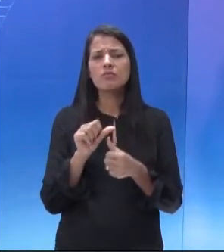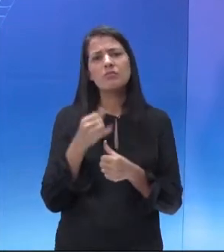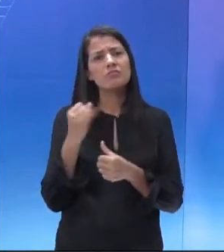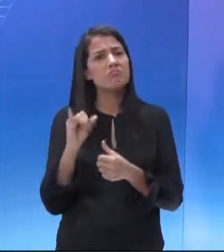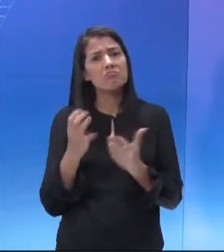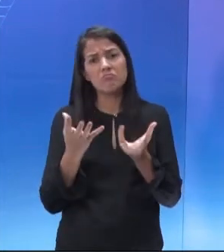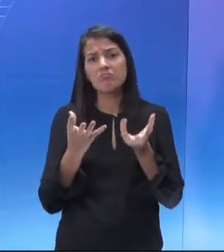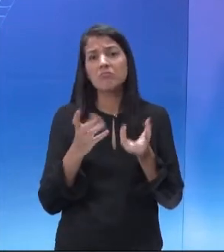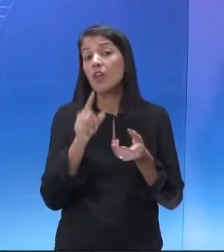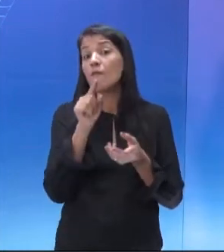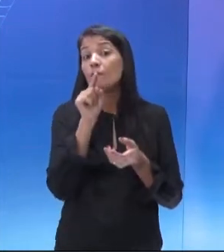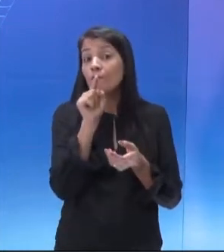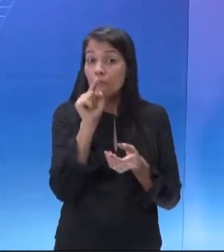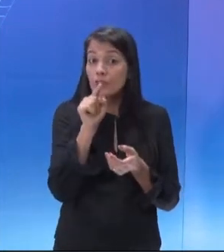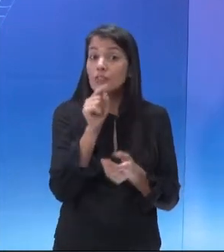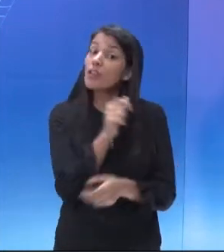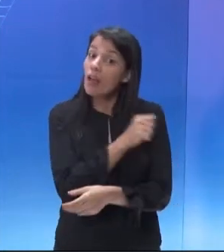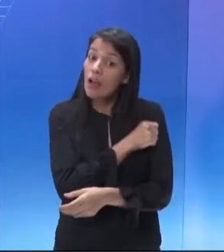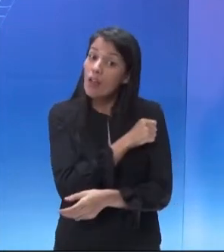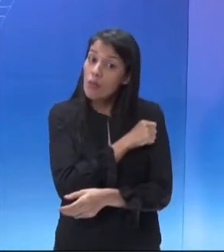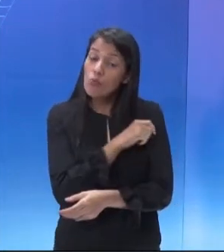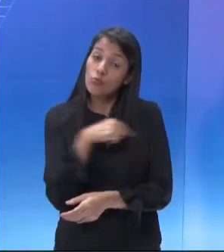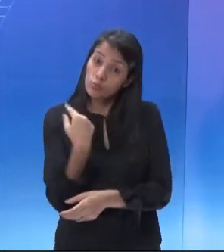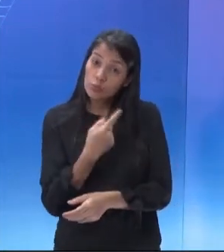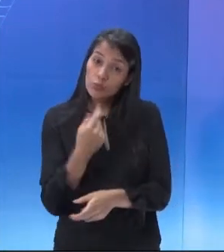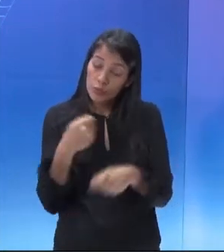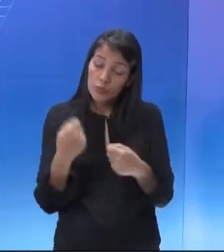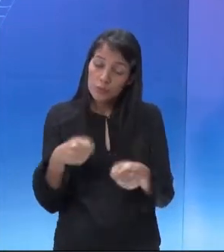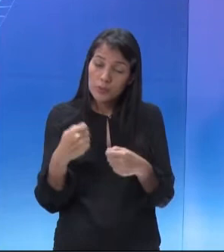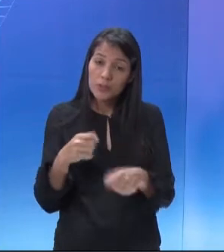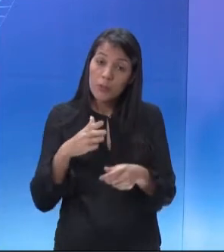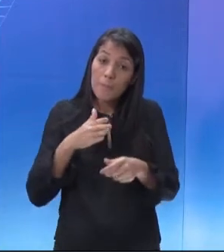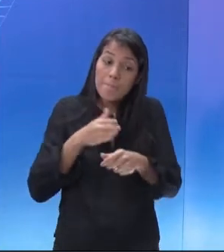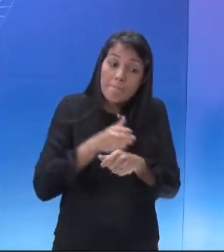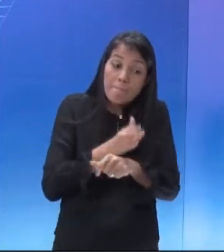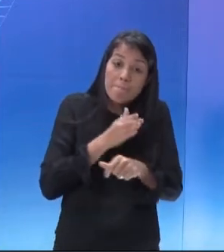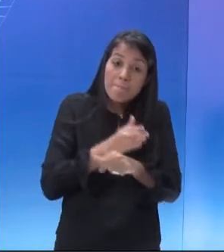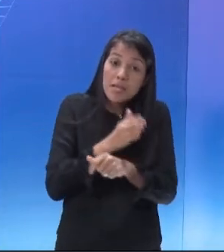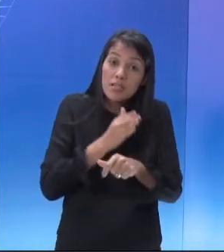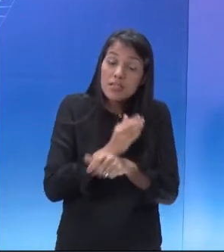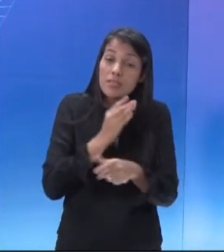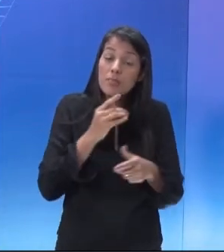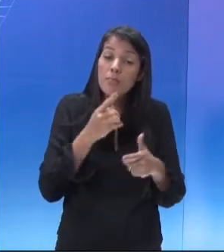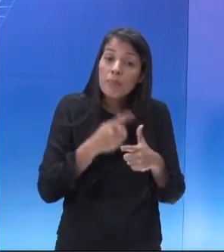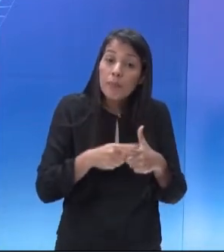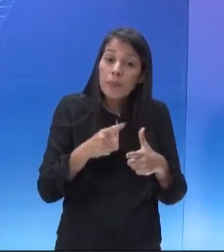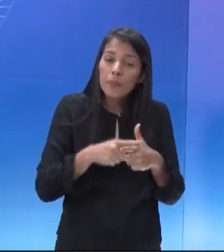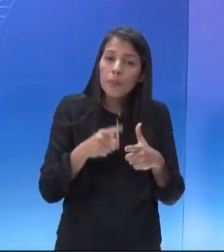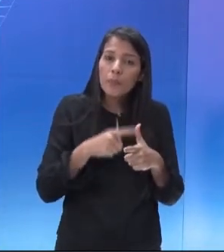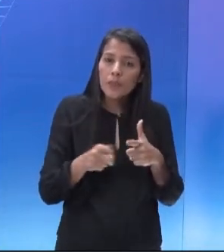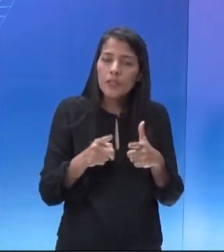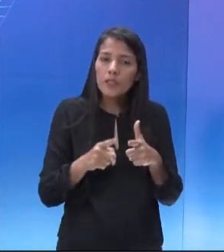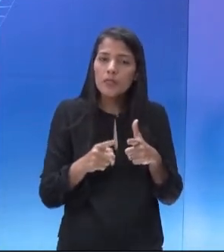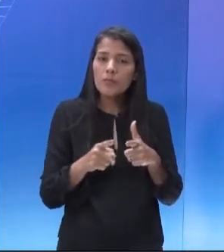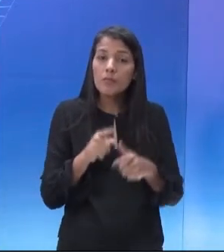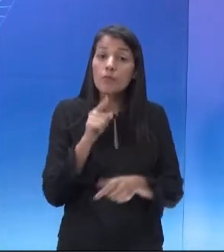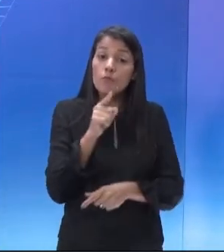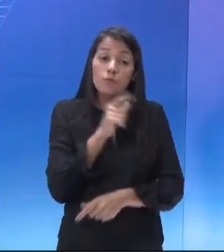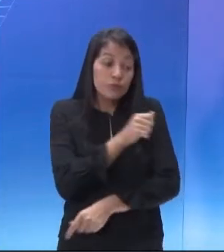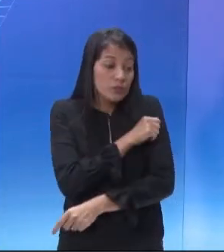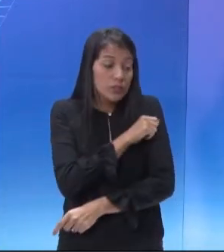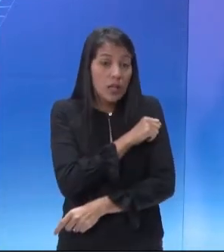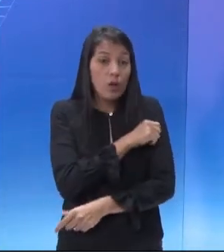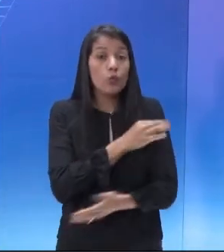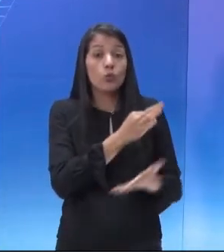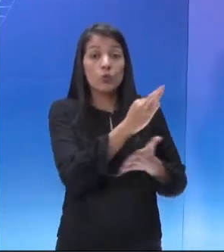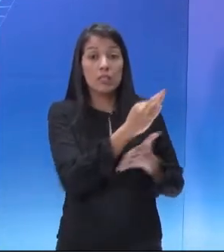Então você tem que se tornar parte dessa mudança. Você percebe que eu estou trazendo citações aqui para fazer com que o